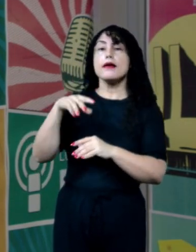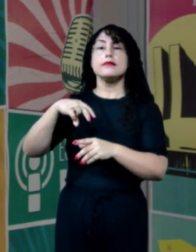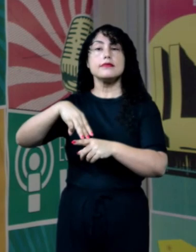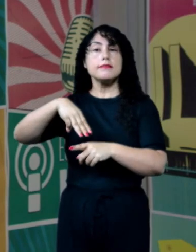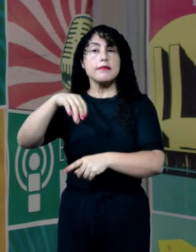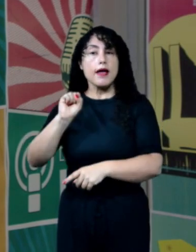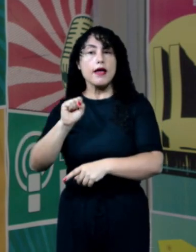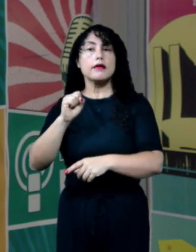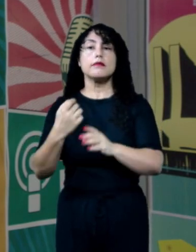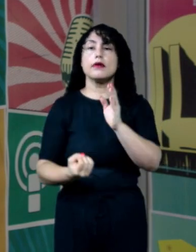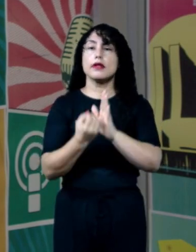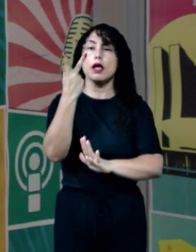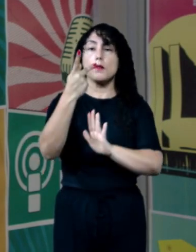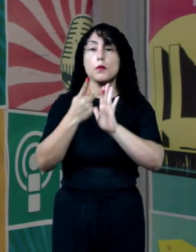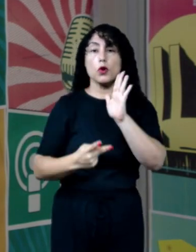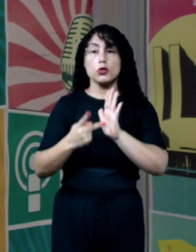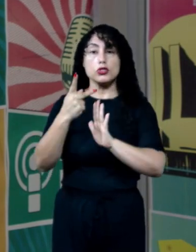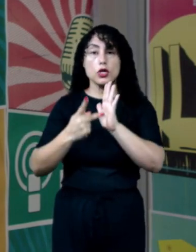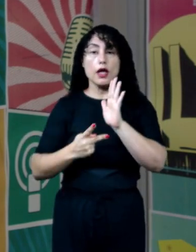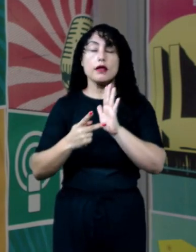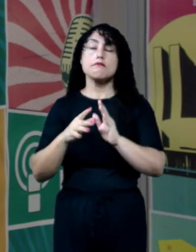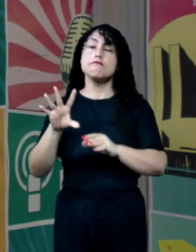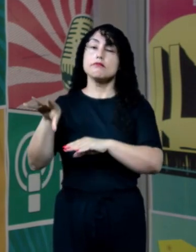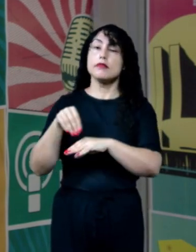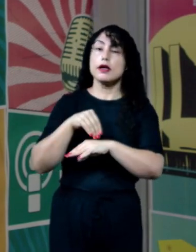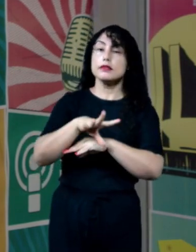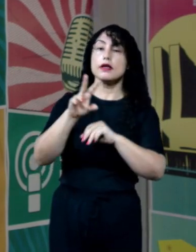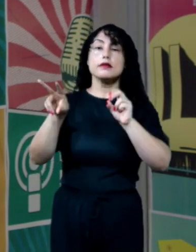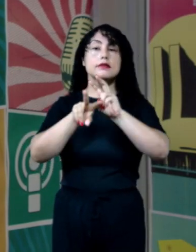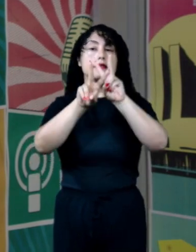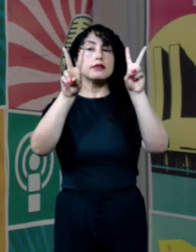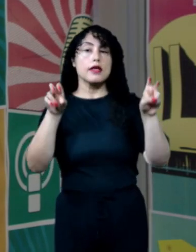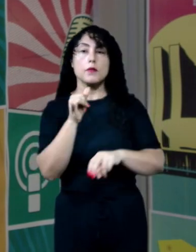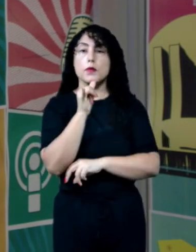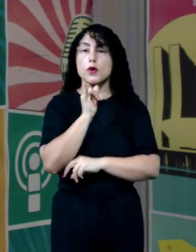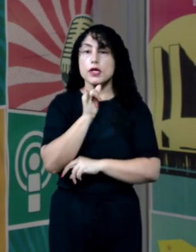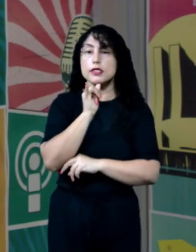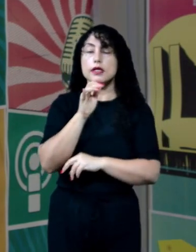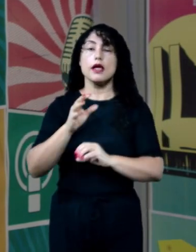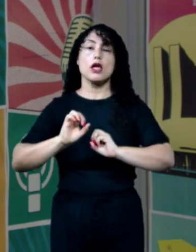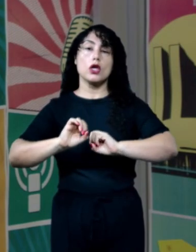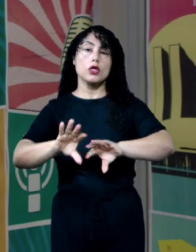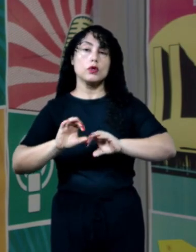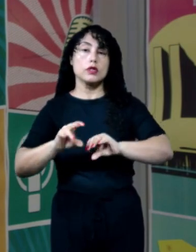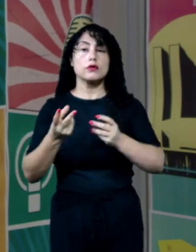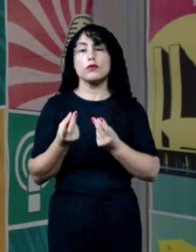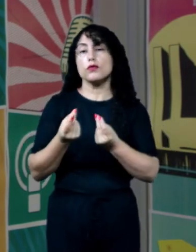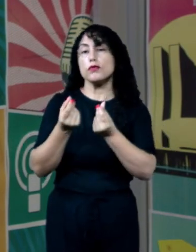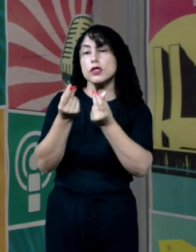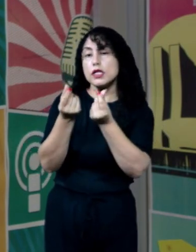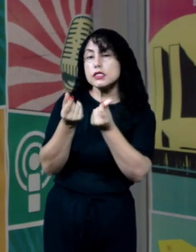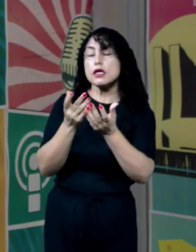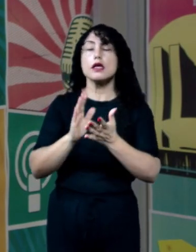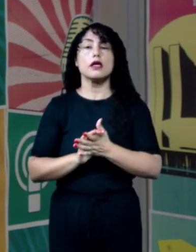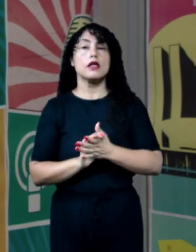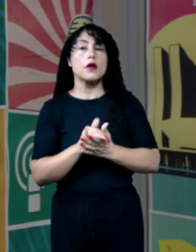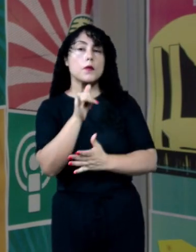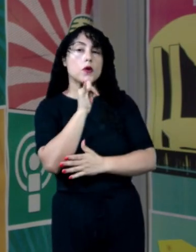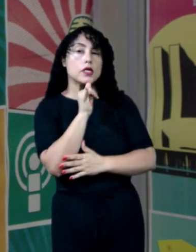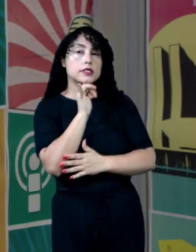fazer projetos. A gente pode trazer esses temas, como, por exemplo, a educação financeira, como, por exemplo,